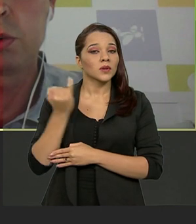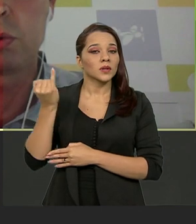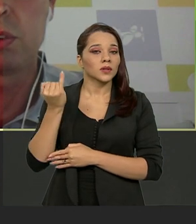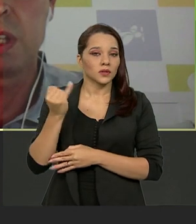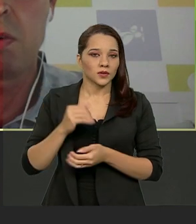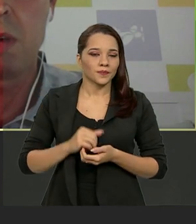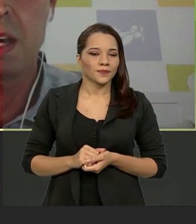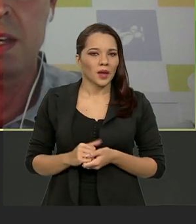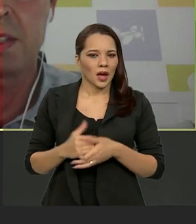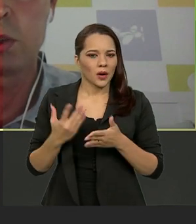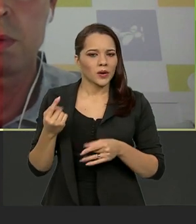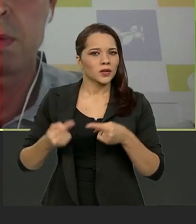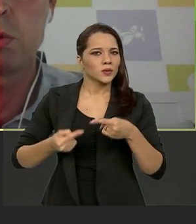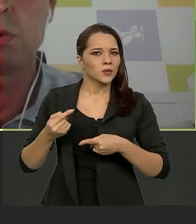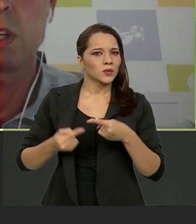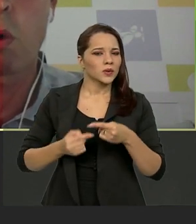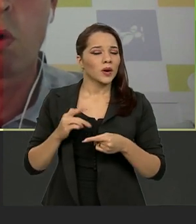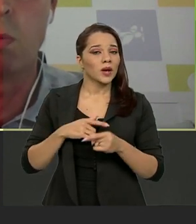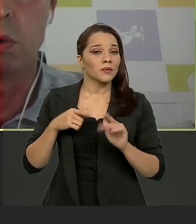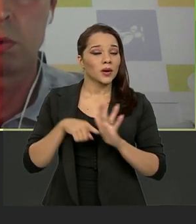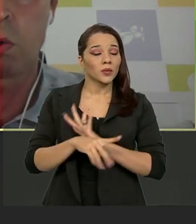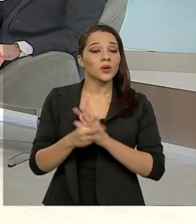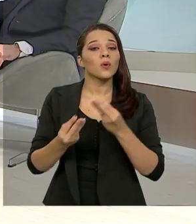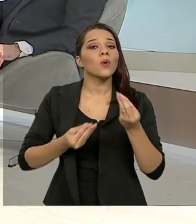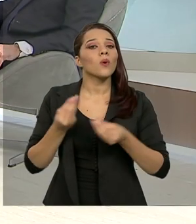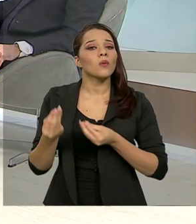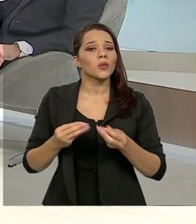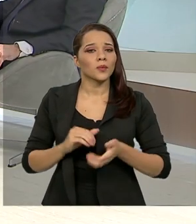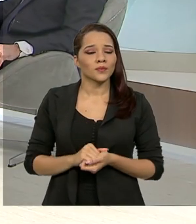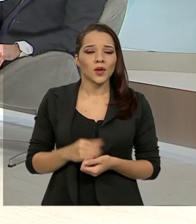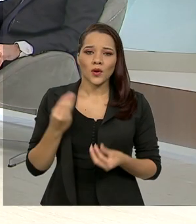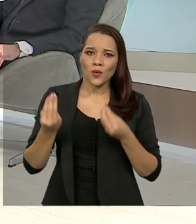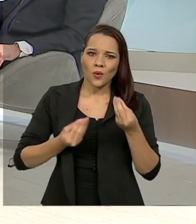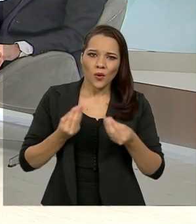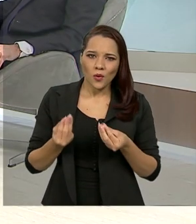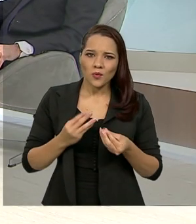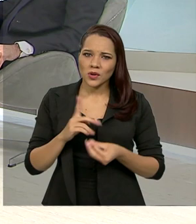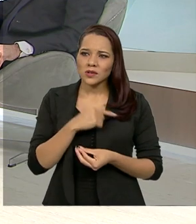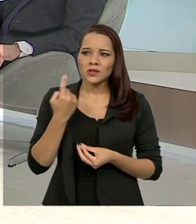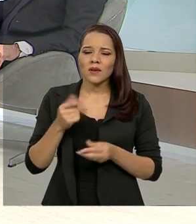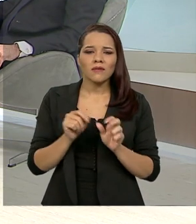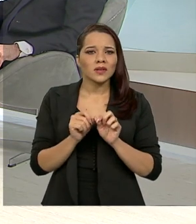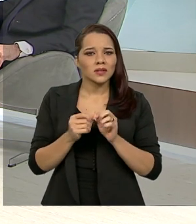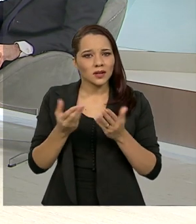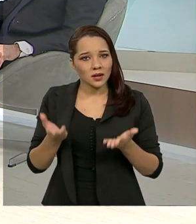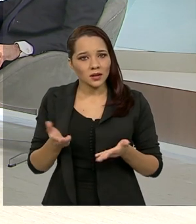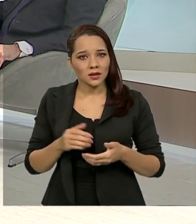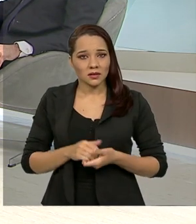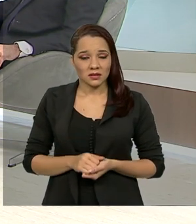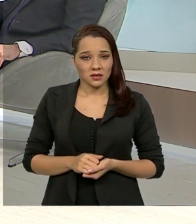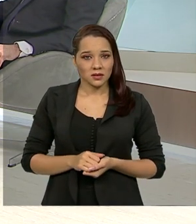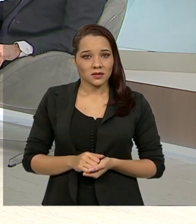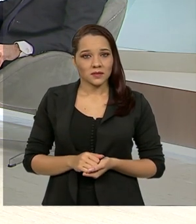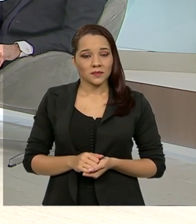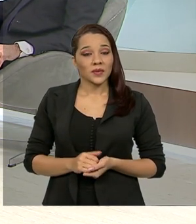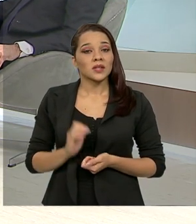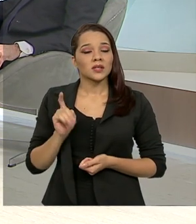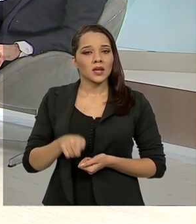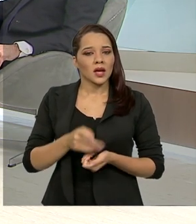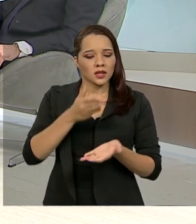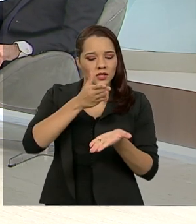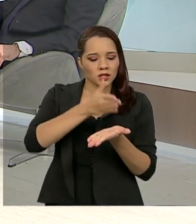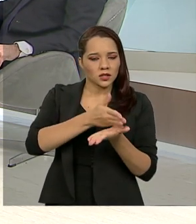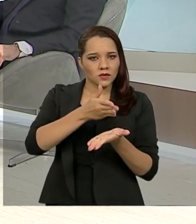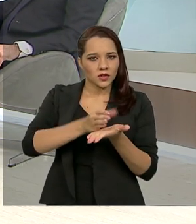grande discussão é sobre a pergunta como. Como a gente vai fazer isso? Se é realmente